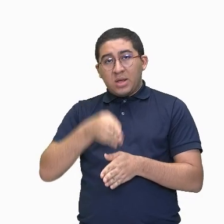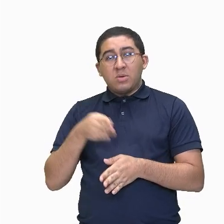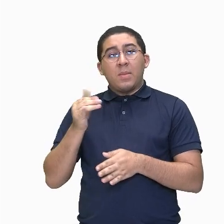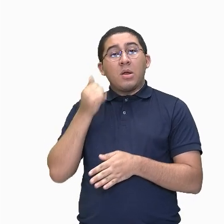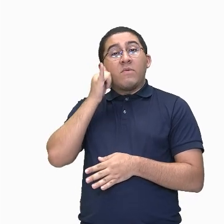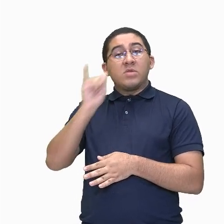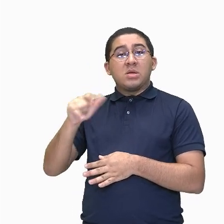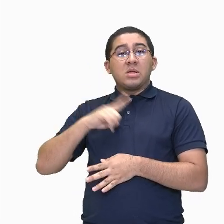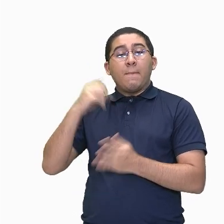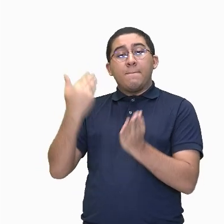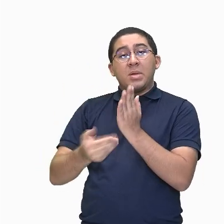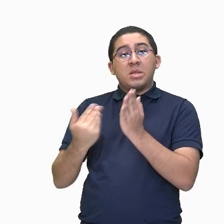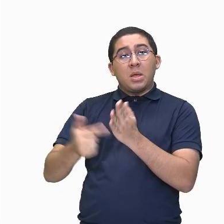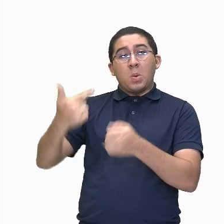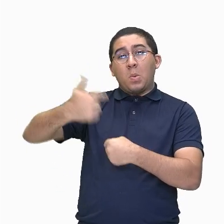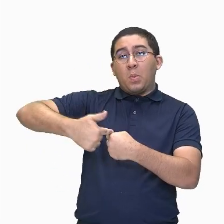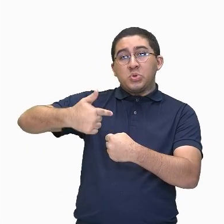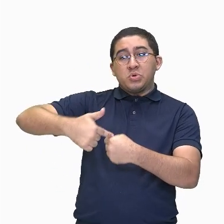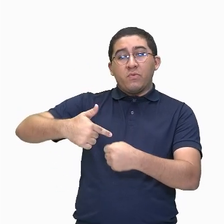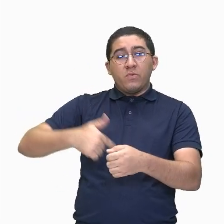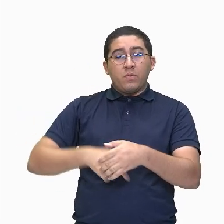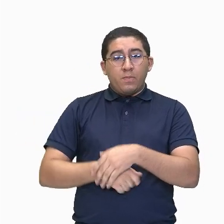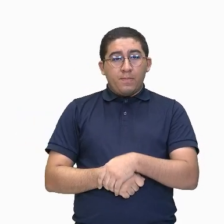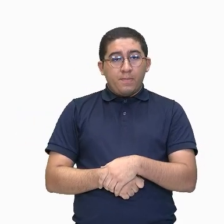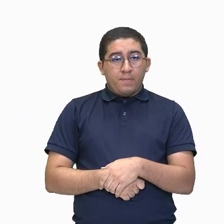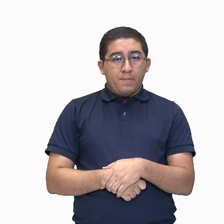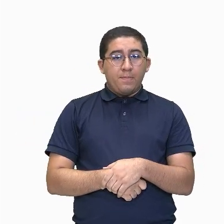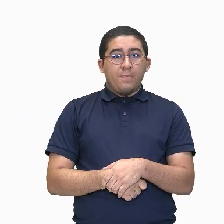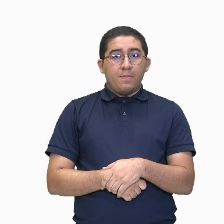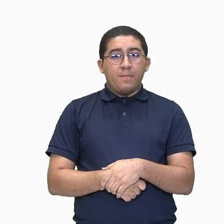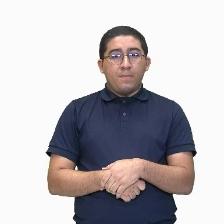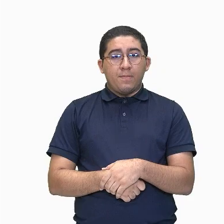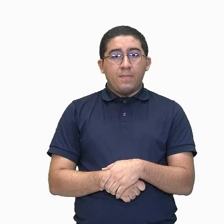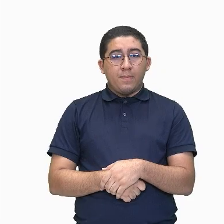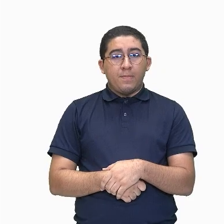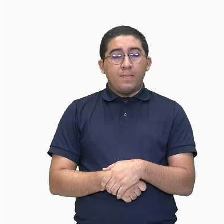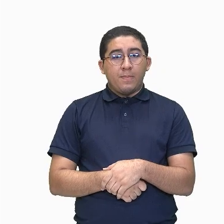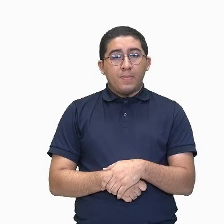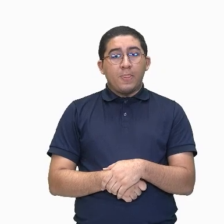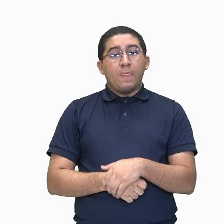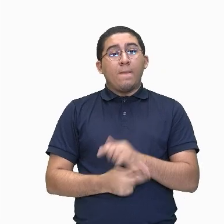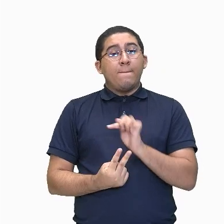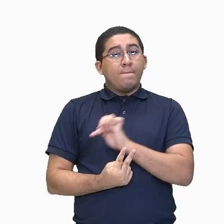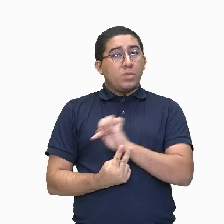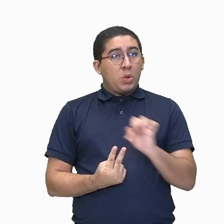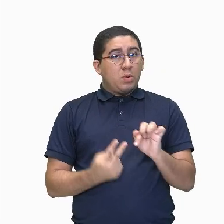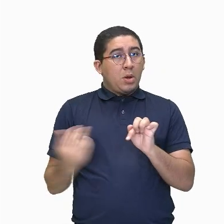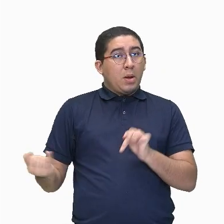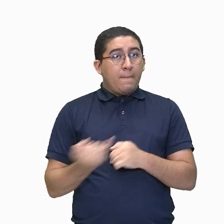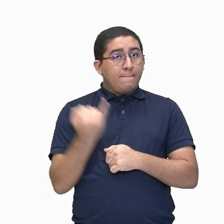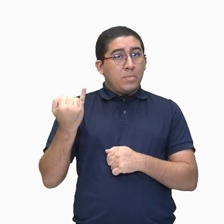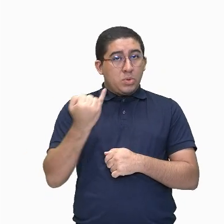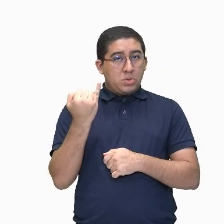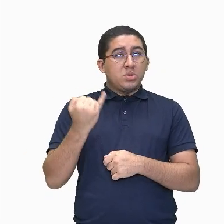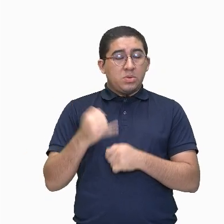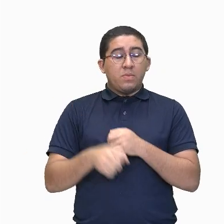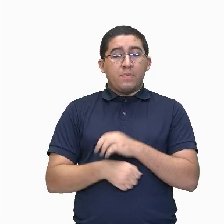né, da gasolina. Então, são 2 pontos importantes que ele coloca como sendo um grande